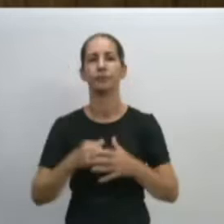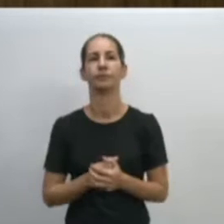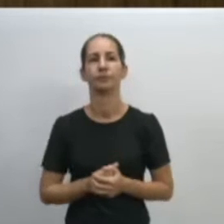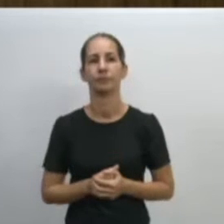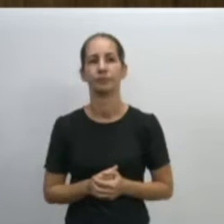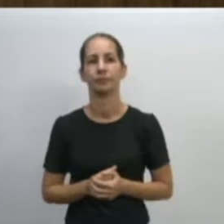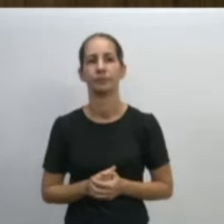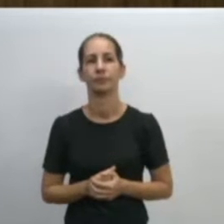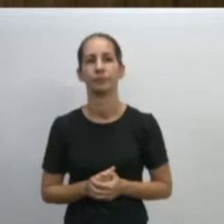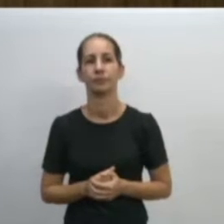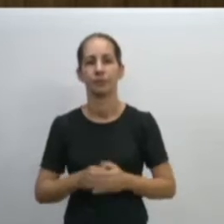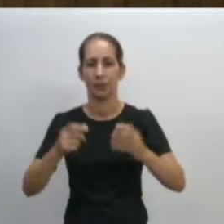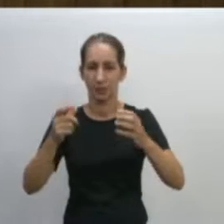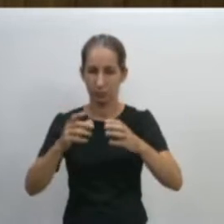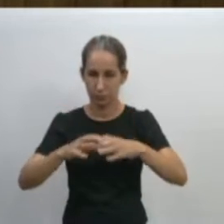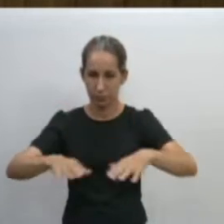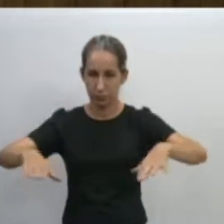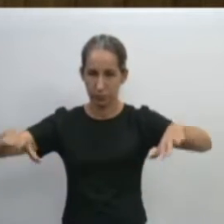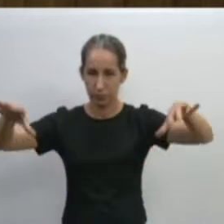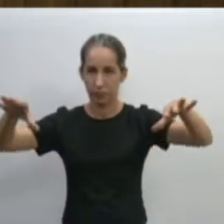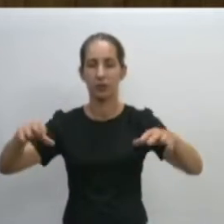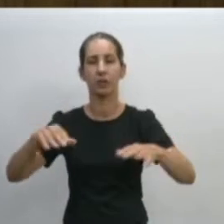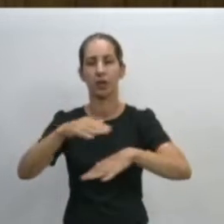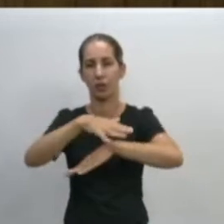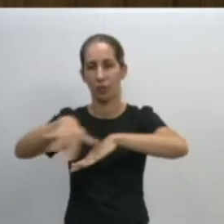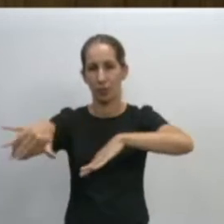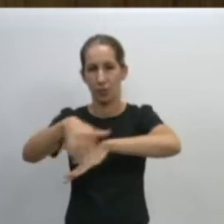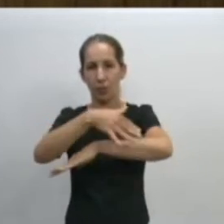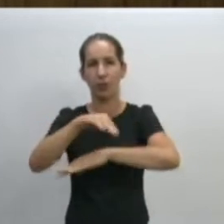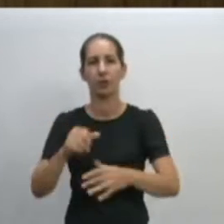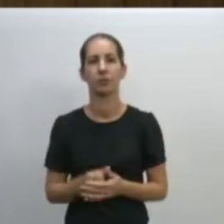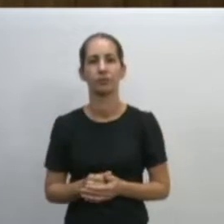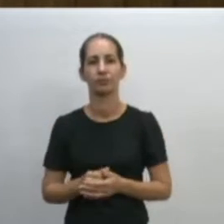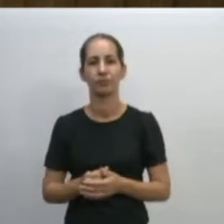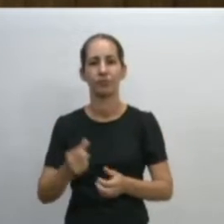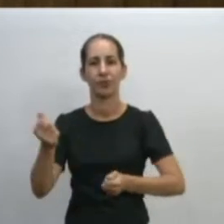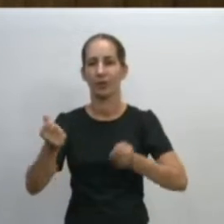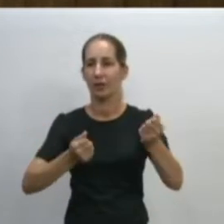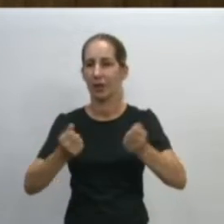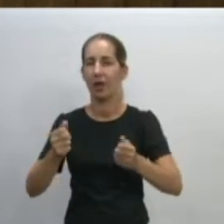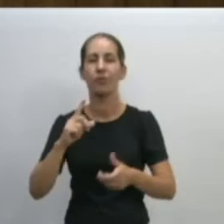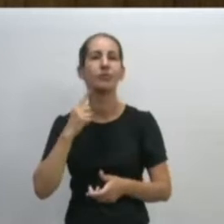crateras que são abertas na rua, né, impossibilitando carro do lixo,